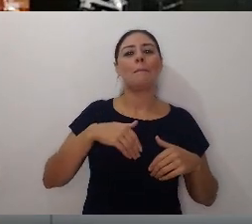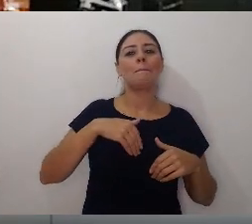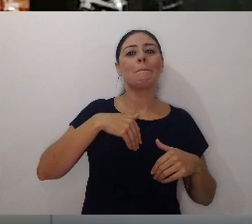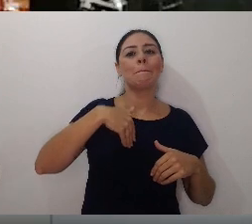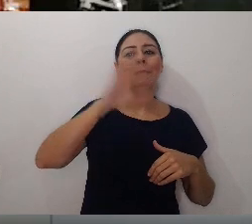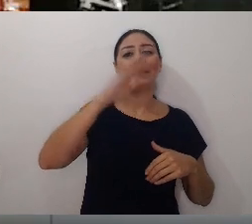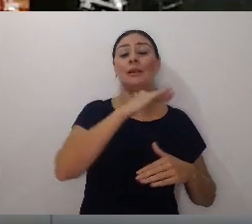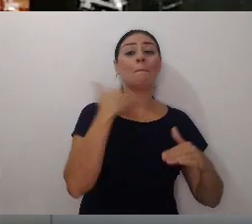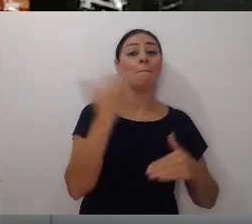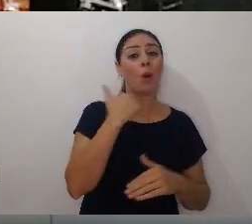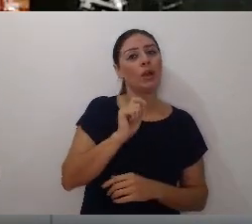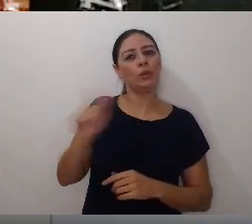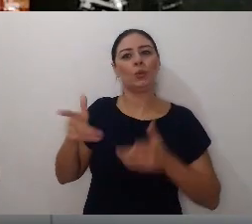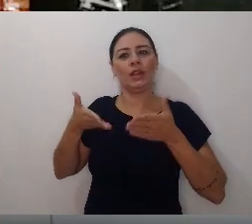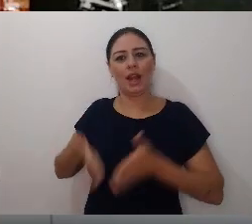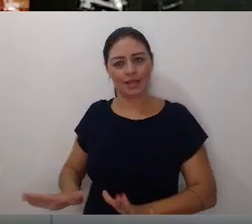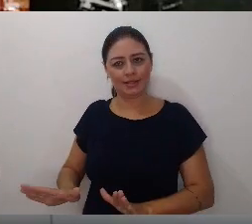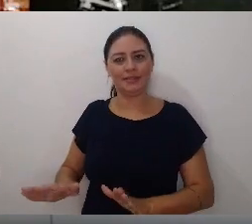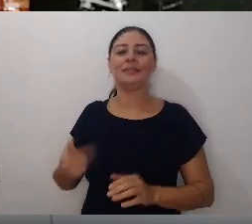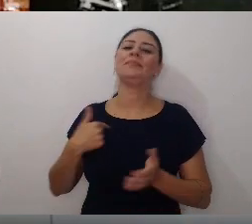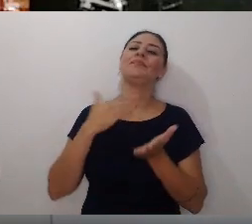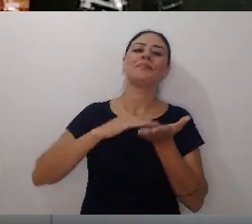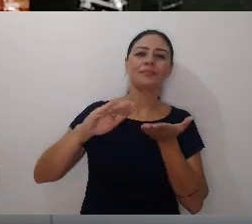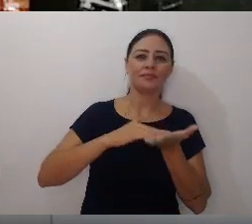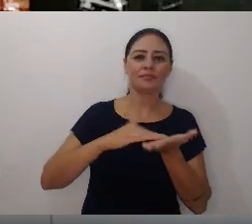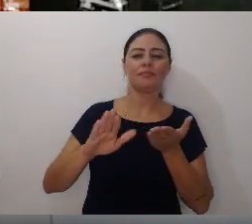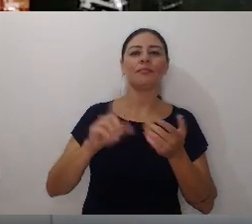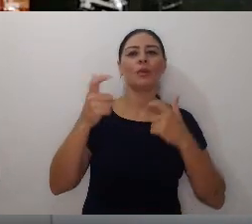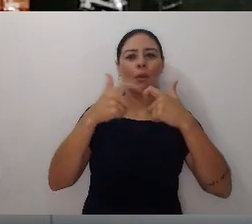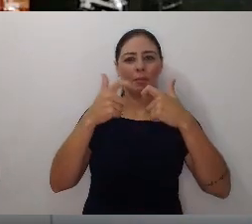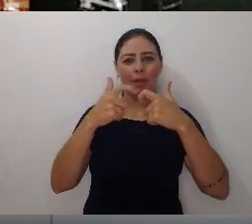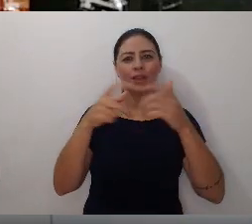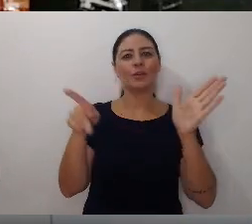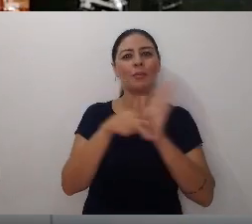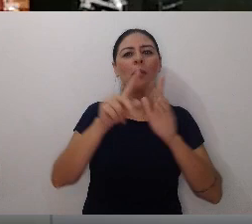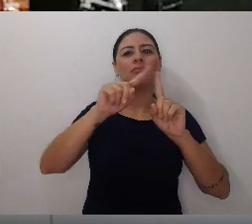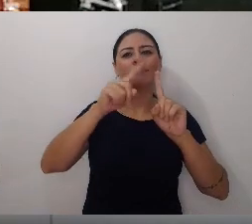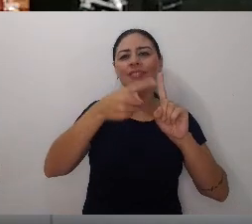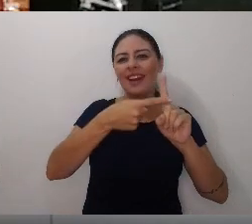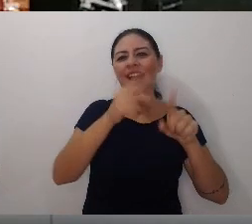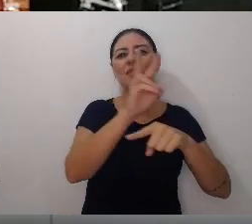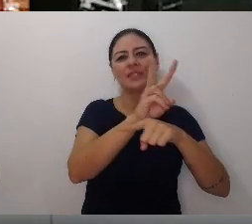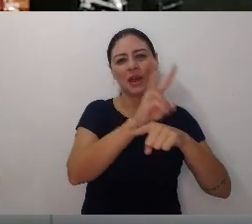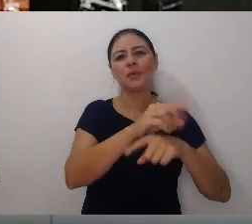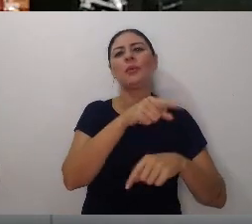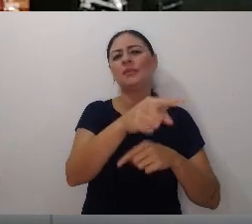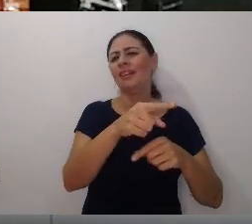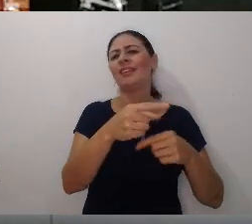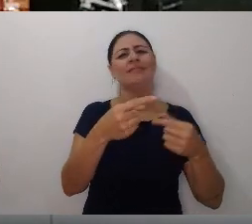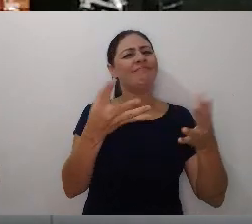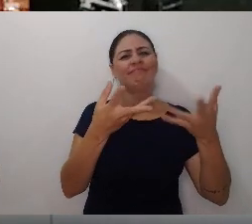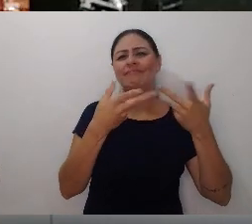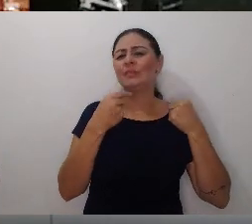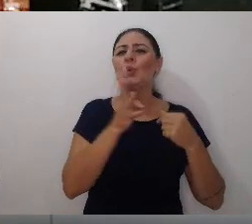Sim, se a taxa de natalidade está menor que a de mortalidade. Está morrendo muita gente. Eu conversei, eu